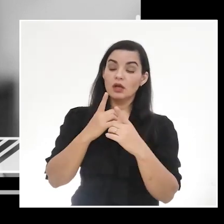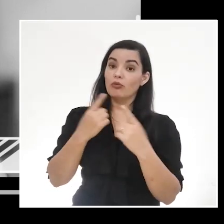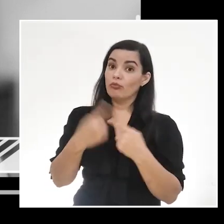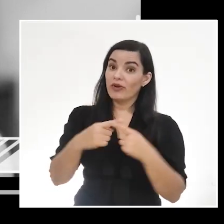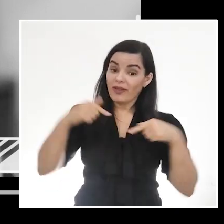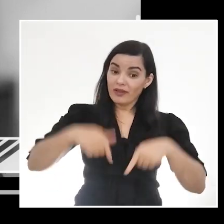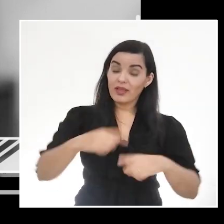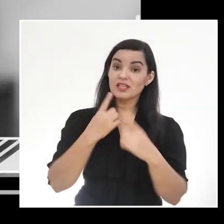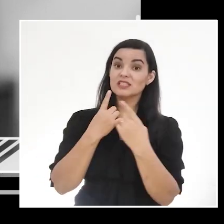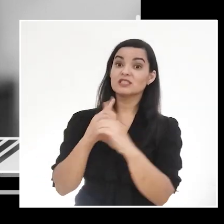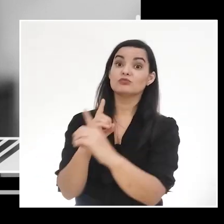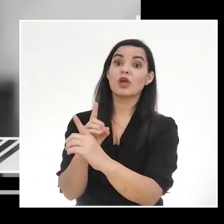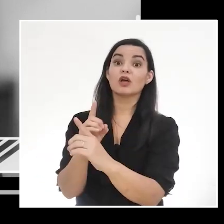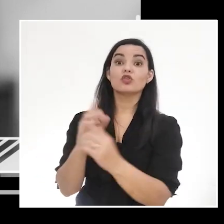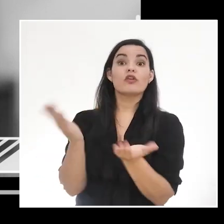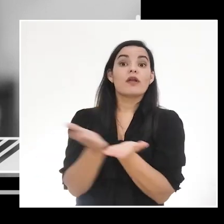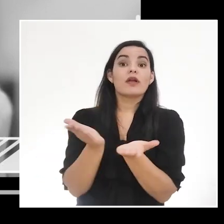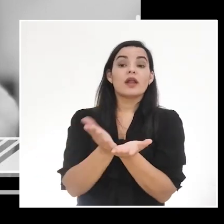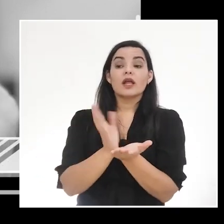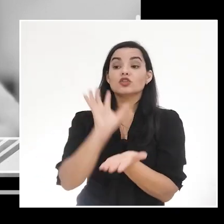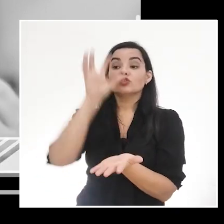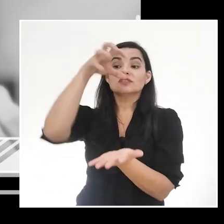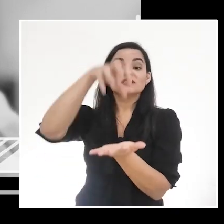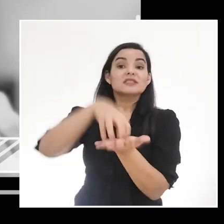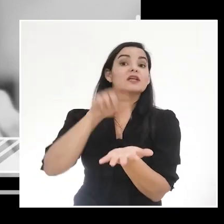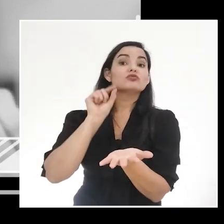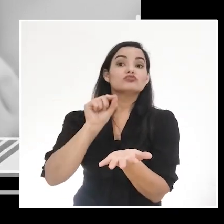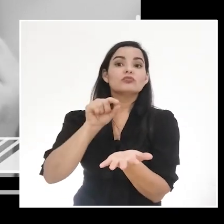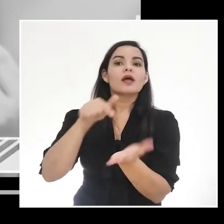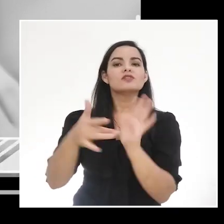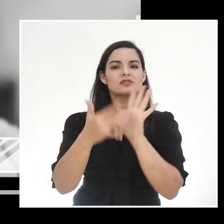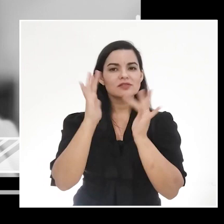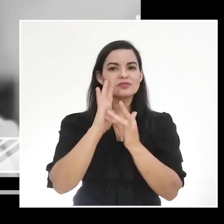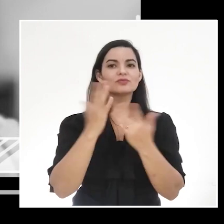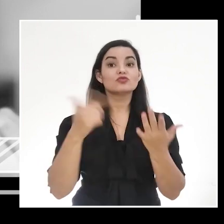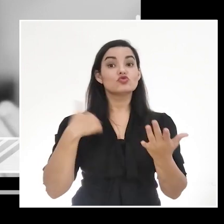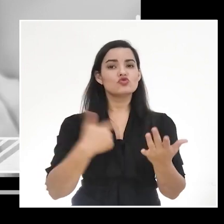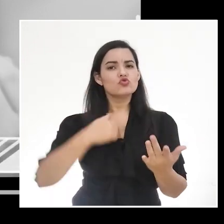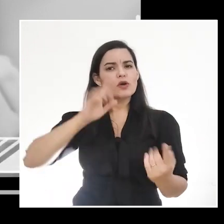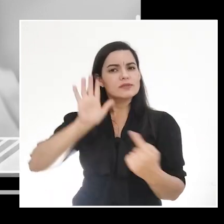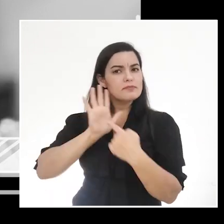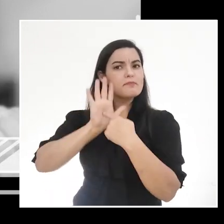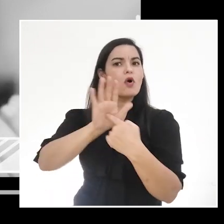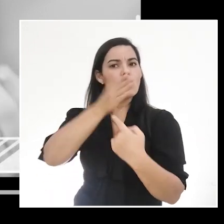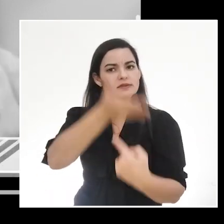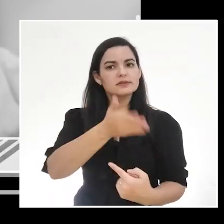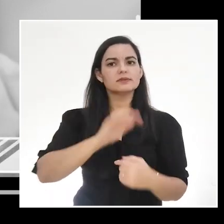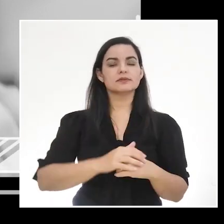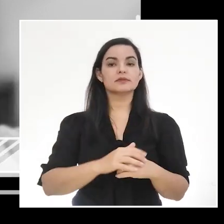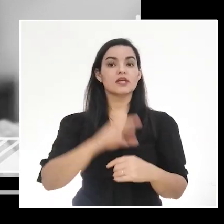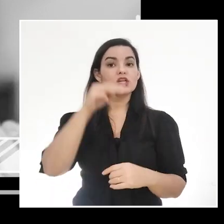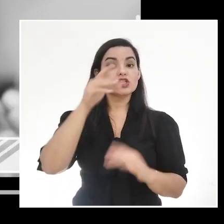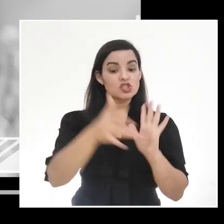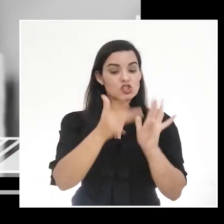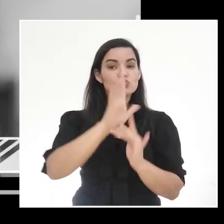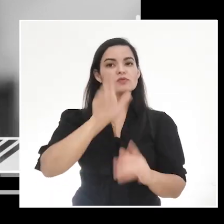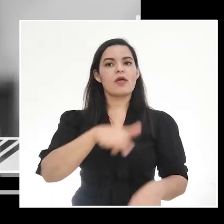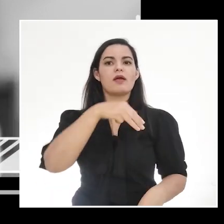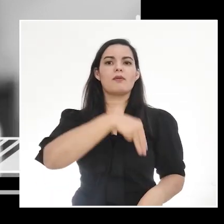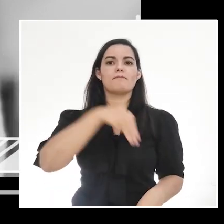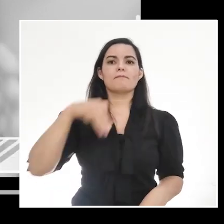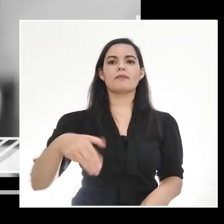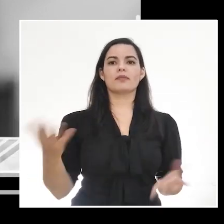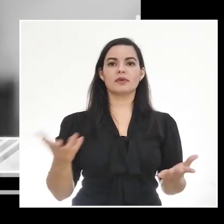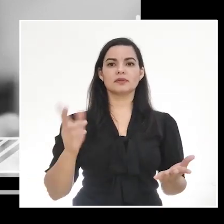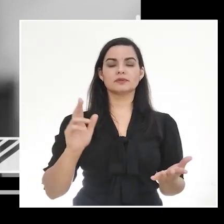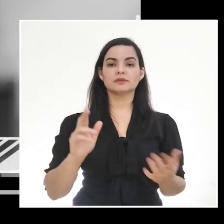me torno o senhor do outro, porque nós estamos falando de discipulado cristão, cujo centro é Jesus e é para quem